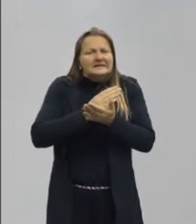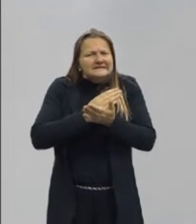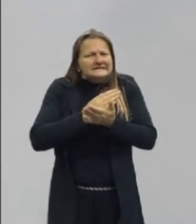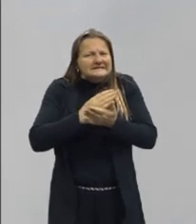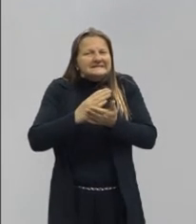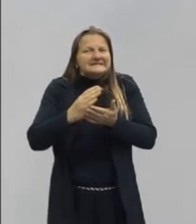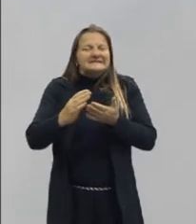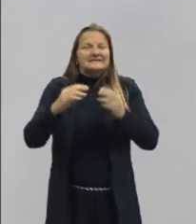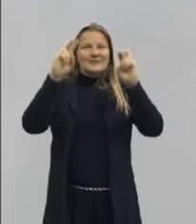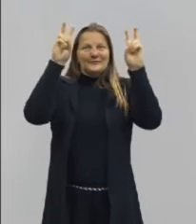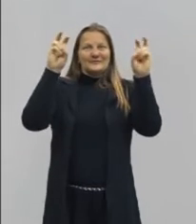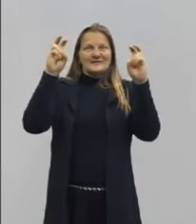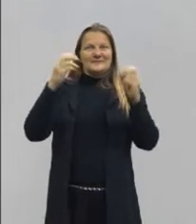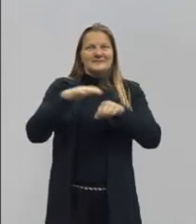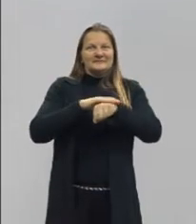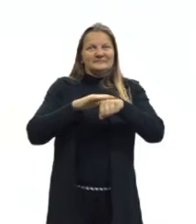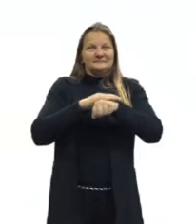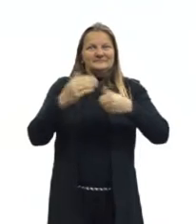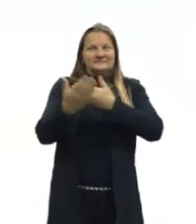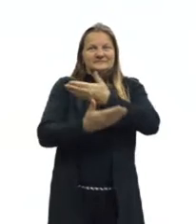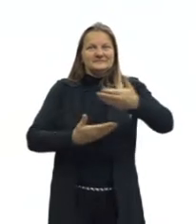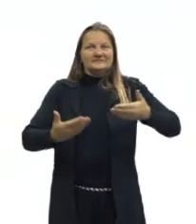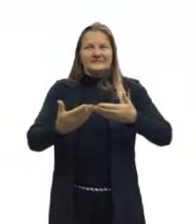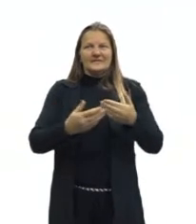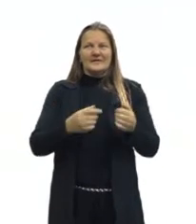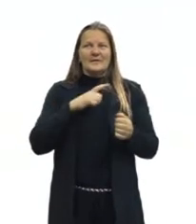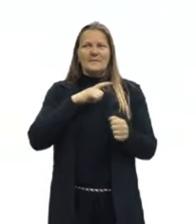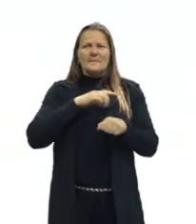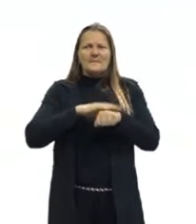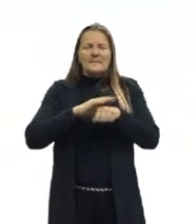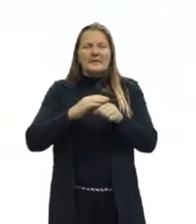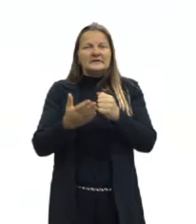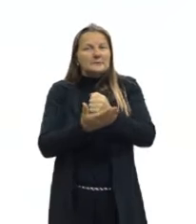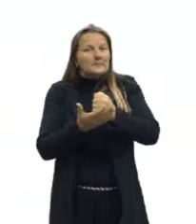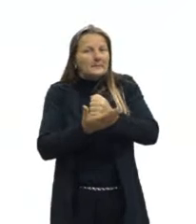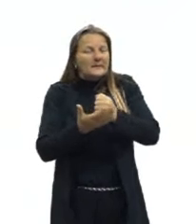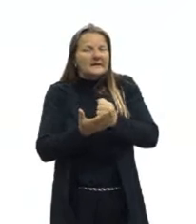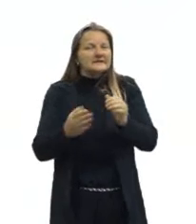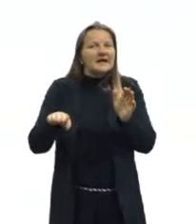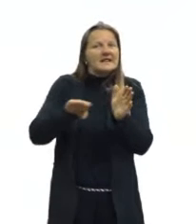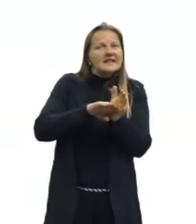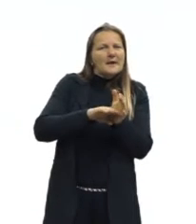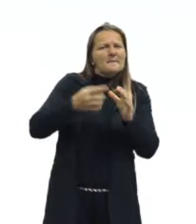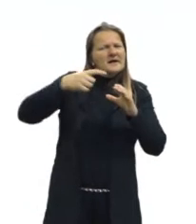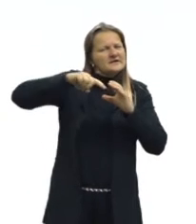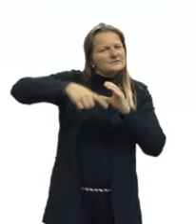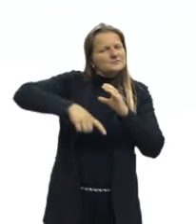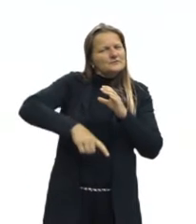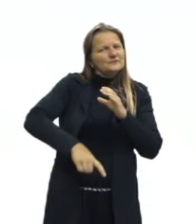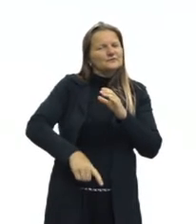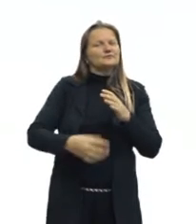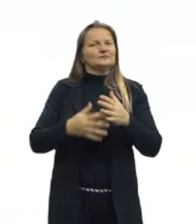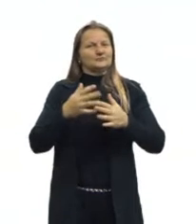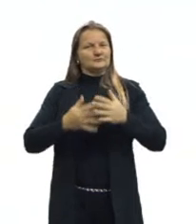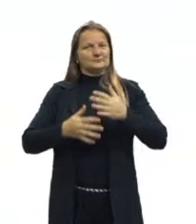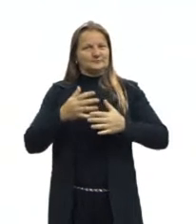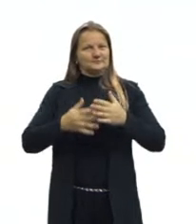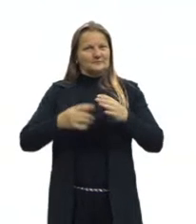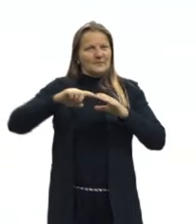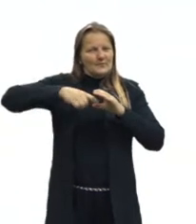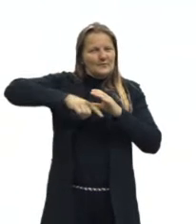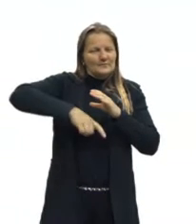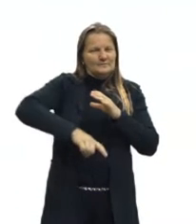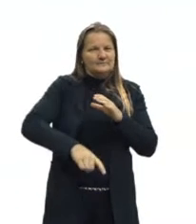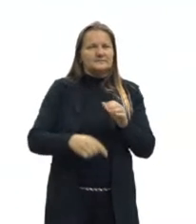esse assunto né A gente vai ver então da parte mais básica até um pouco mais complexo mas como eu falei né